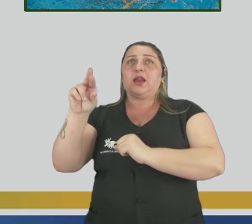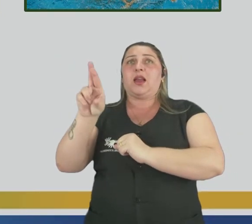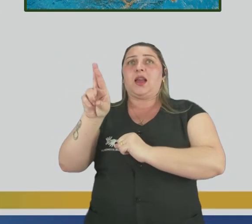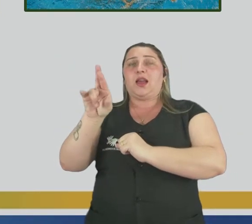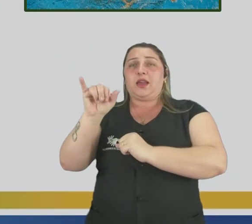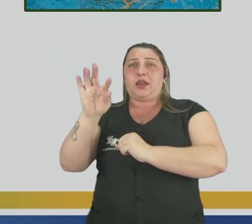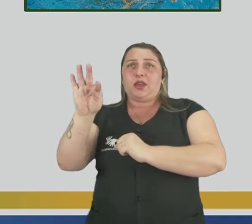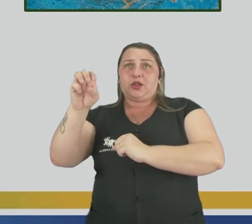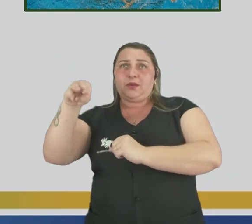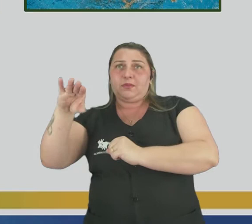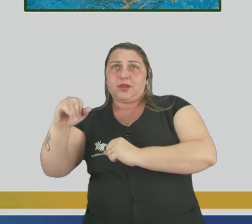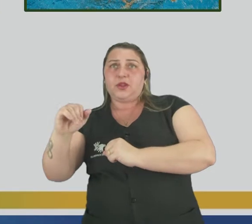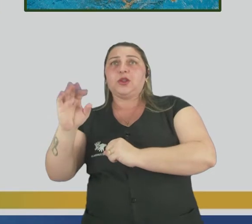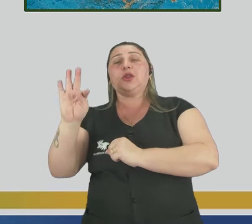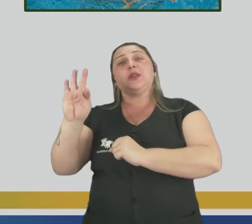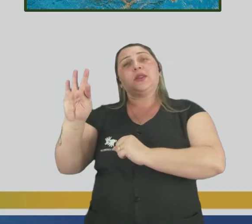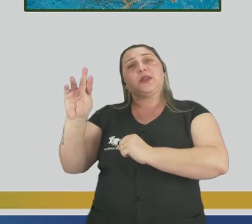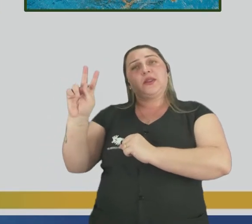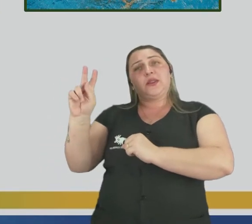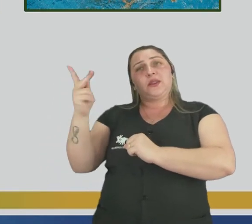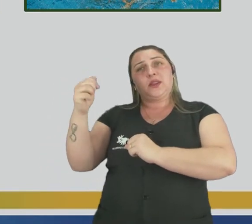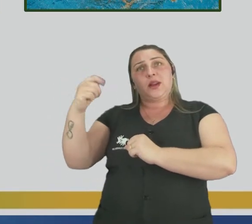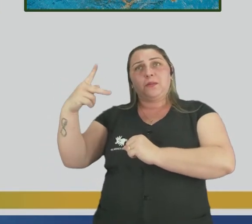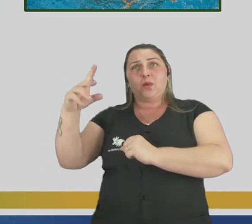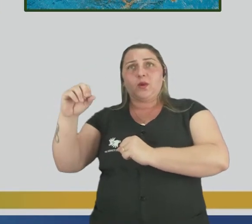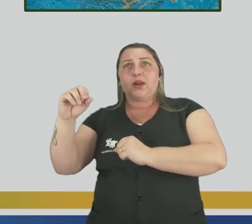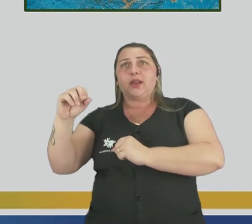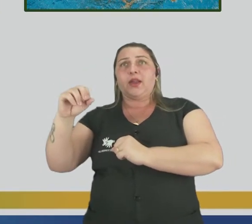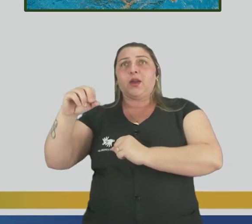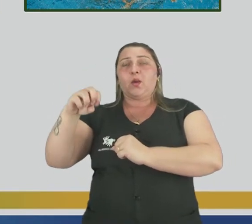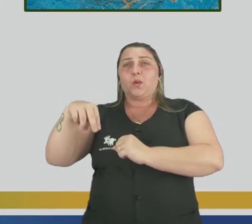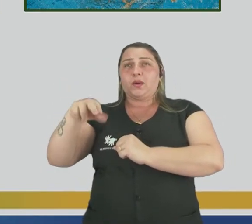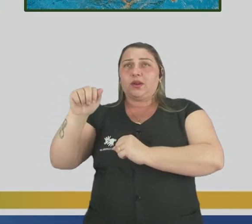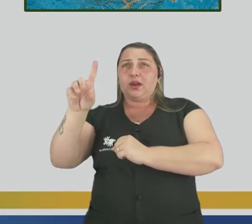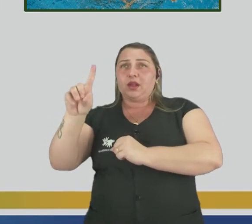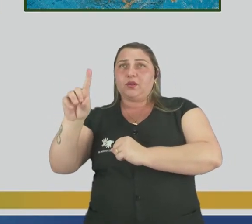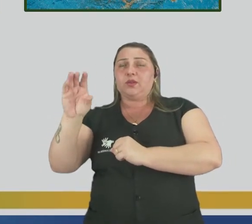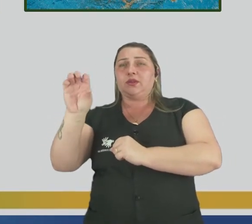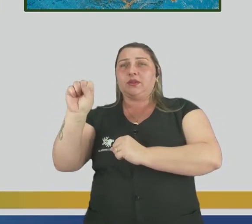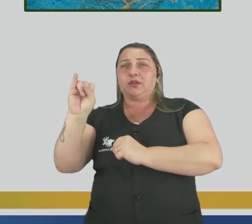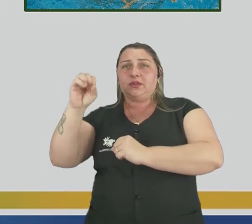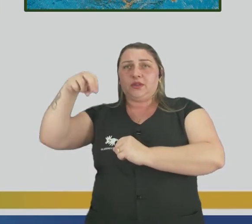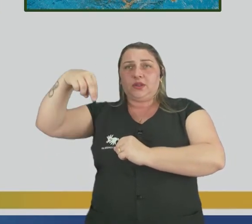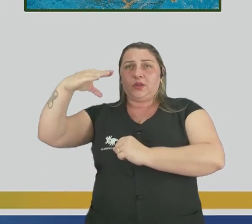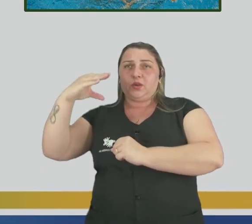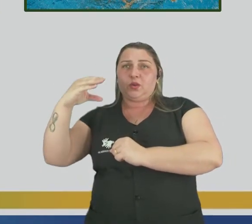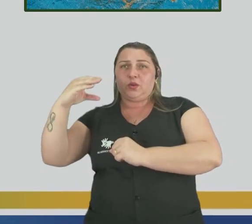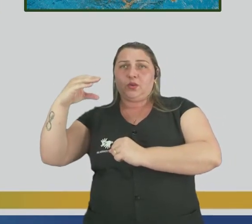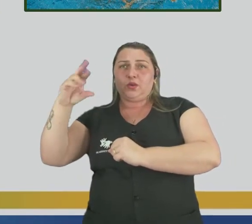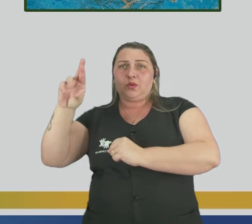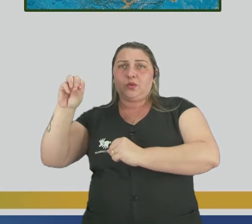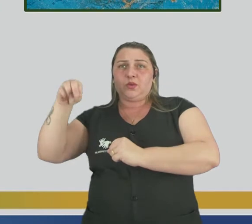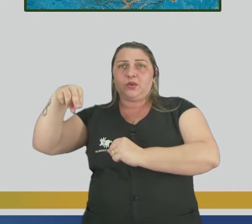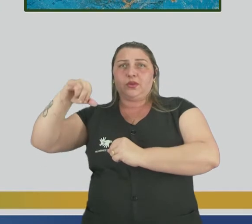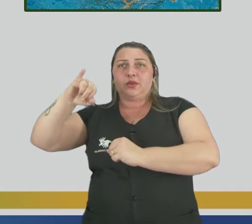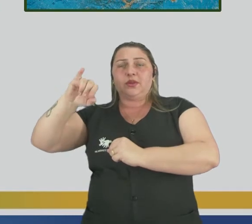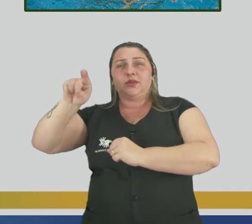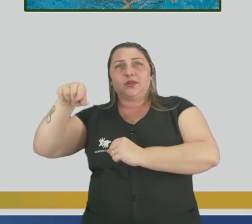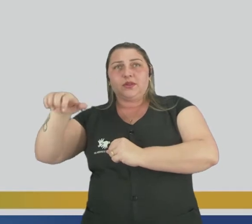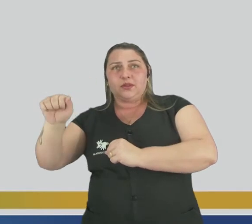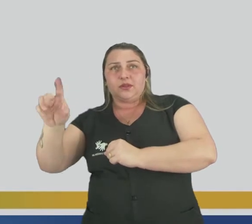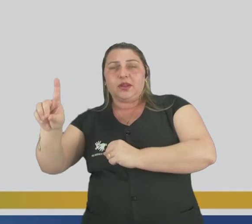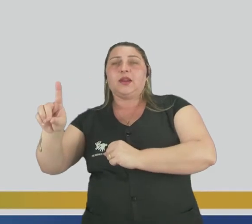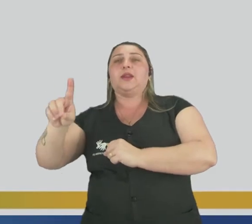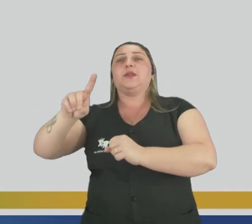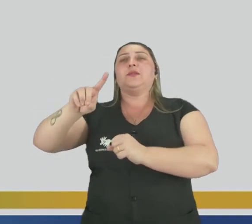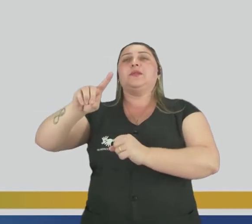rítmica, a ginástica de trampolim, o nado sincronizado, a ginástica acrobática, aí a patinação